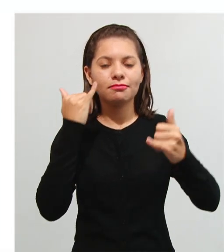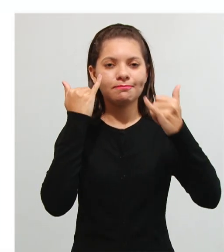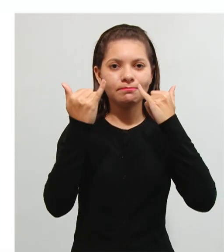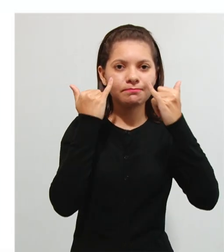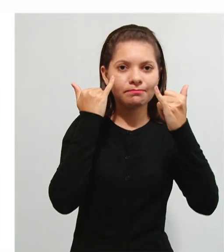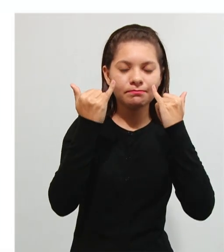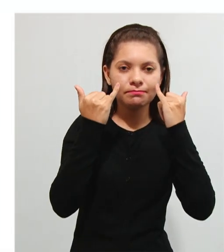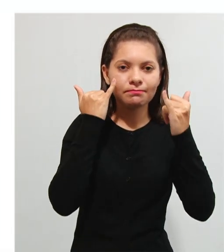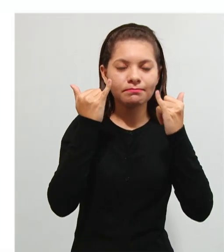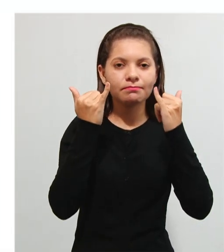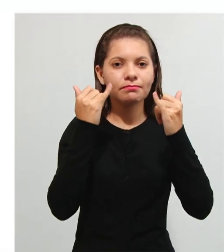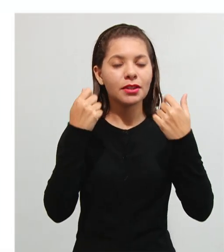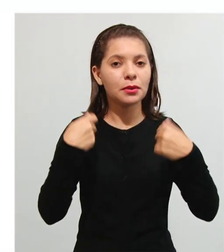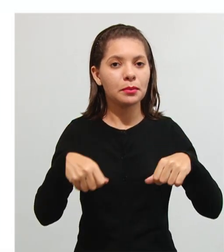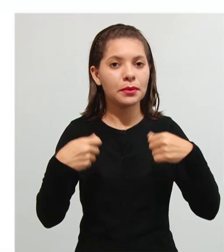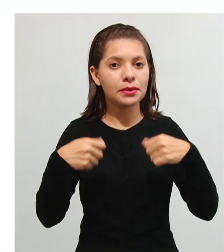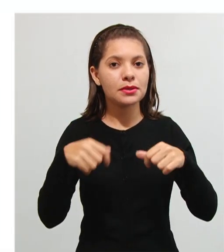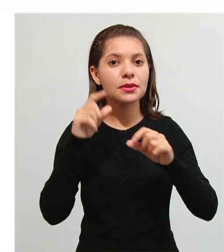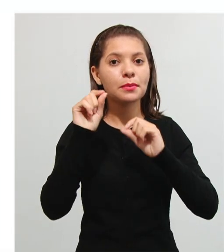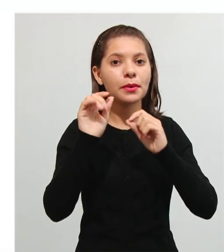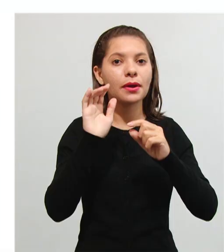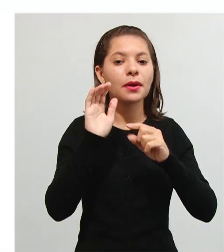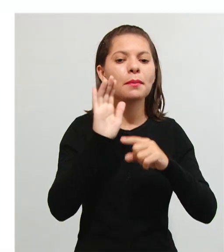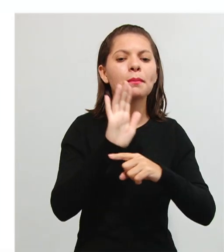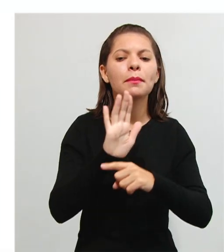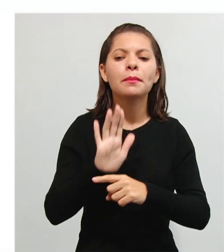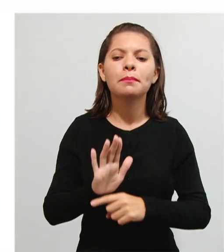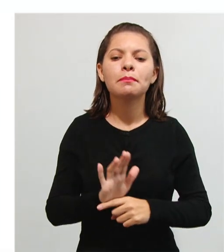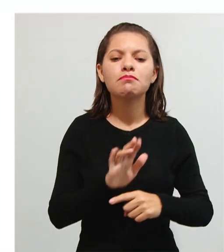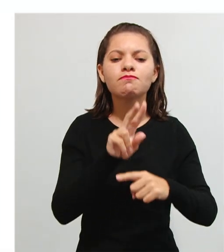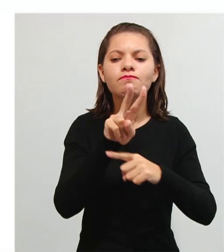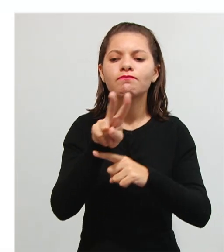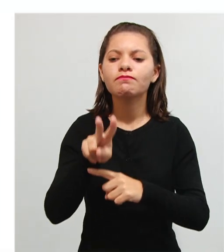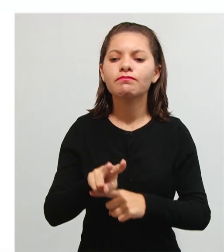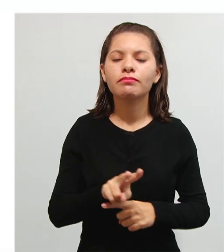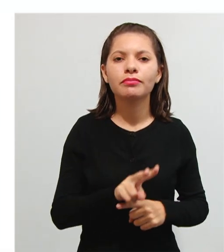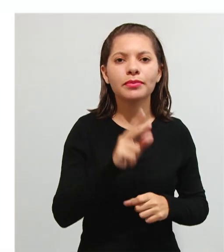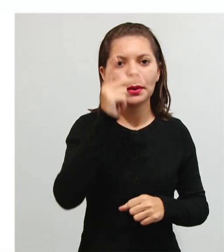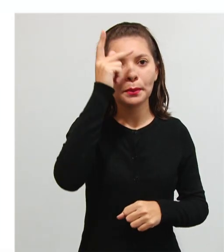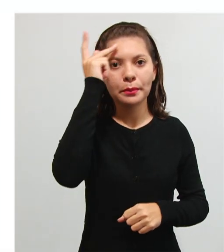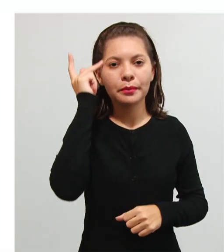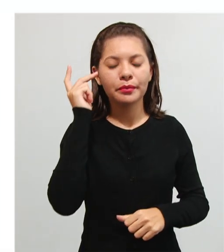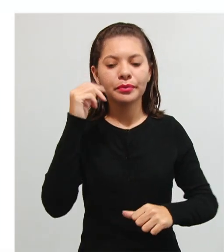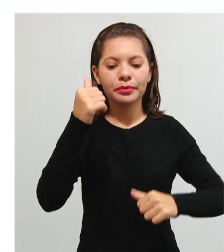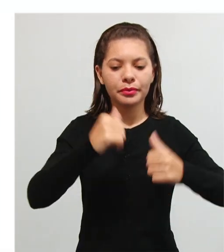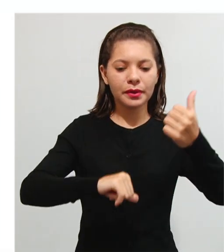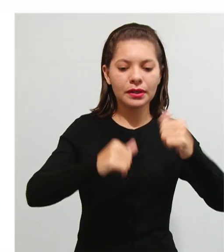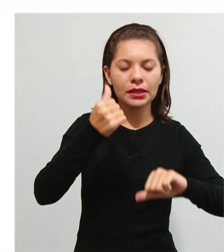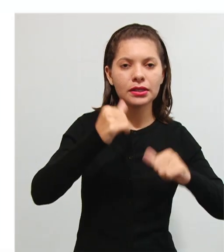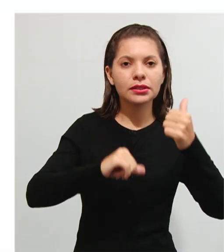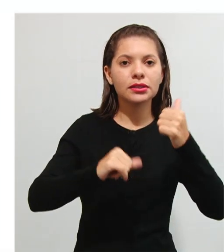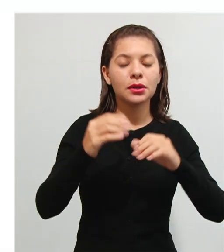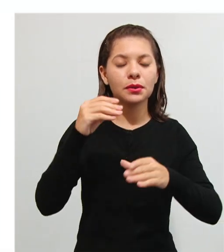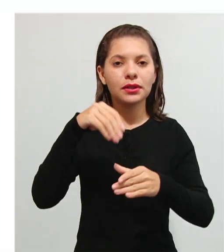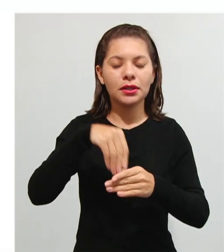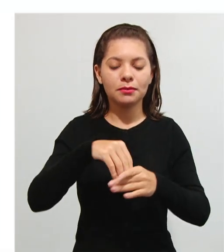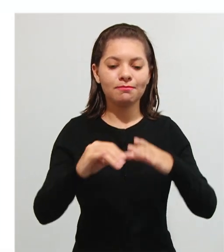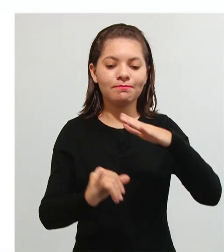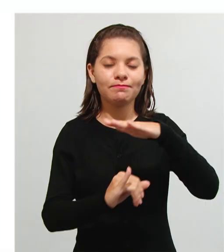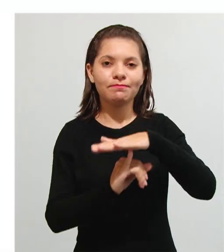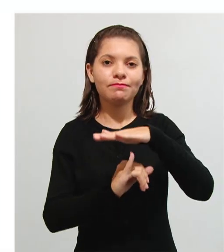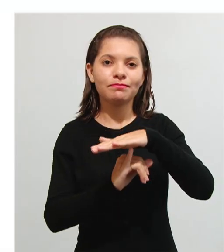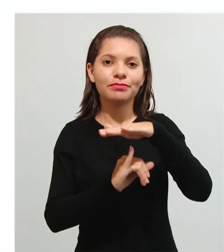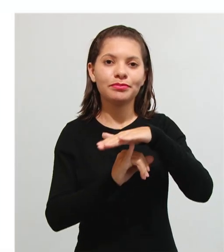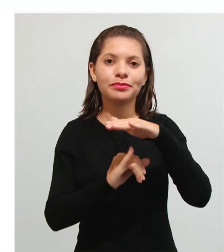informações necessárias para acompanhar essas pessoas para fazer essa avaliação de desempenho dentro da organização